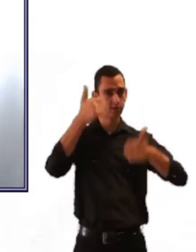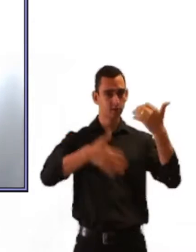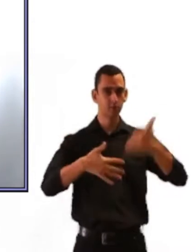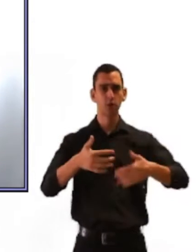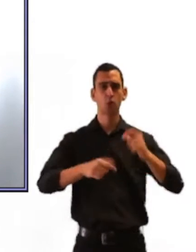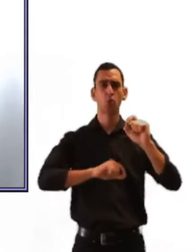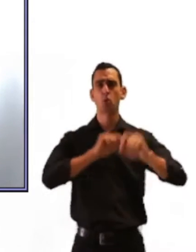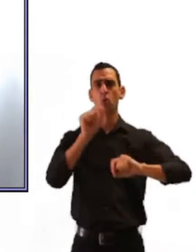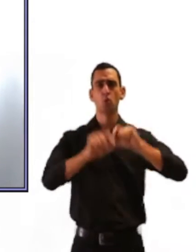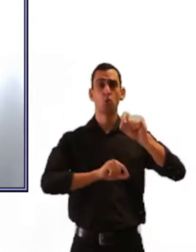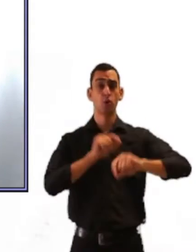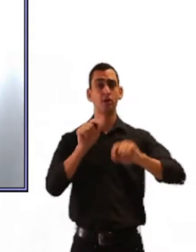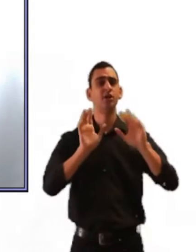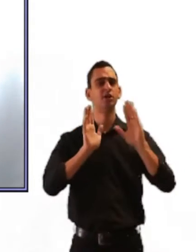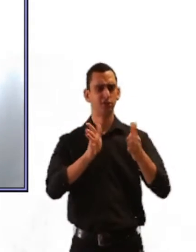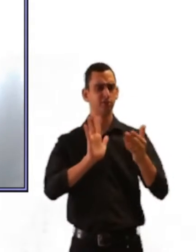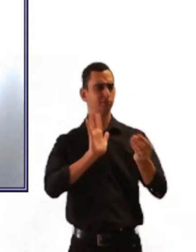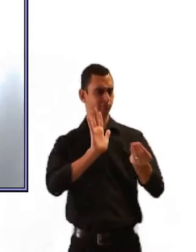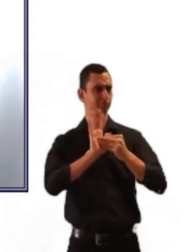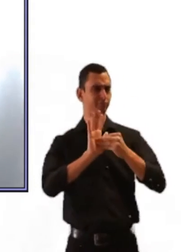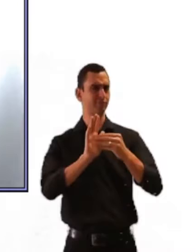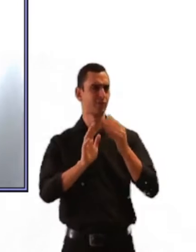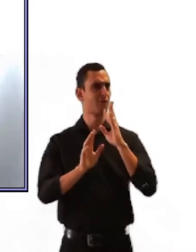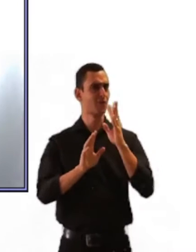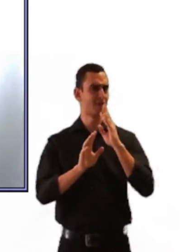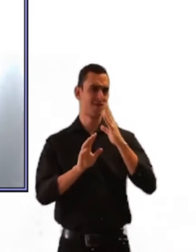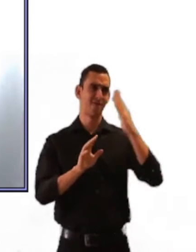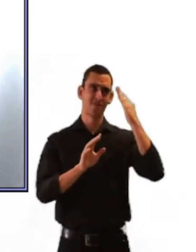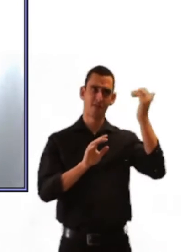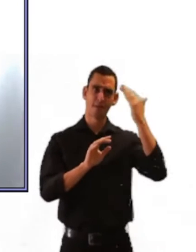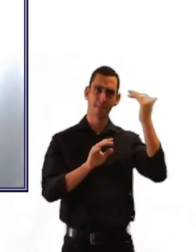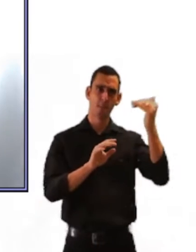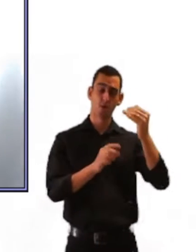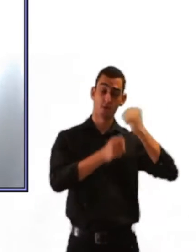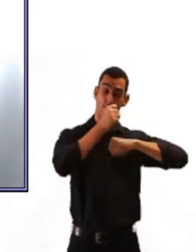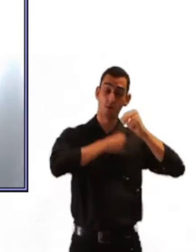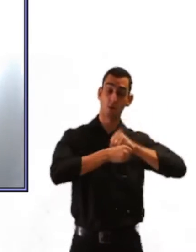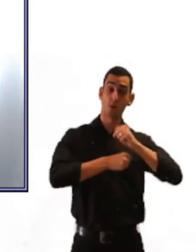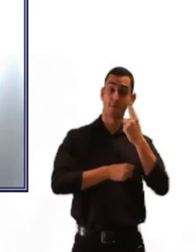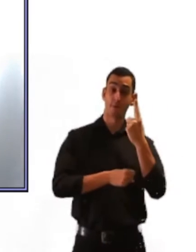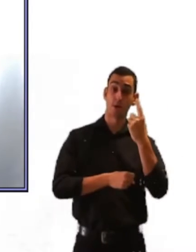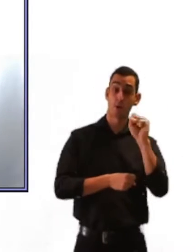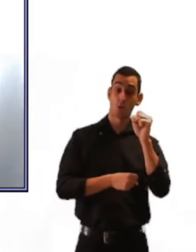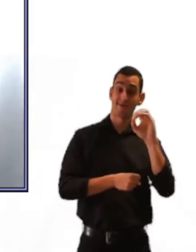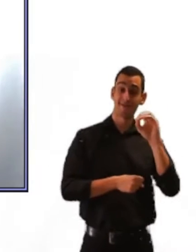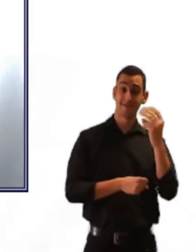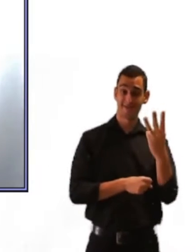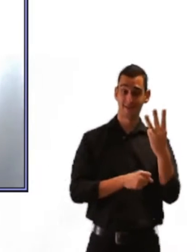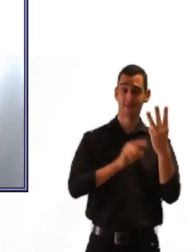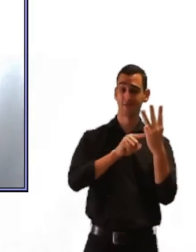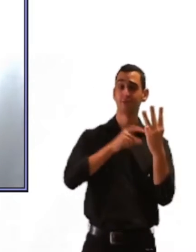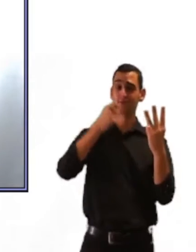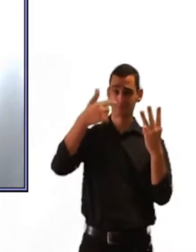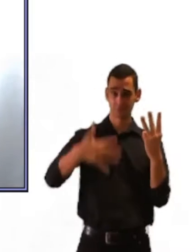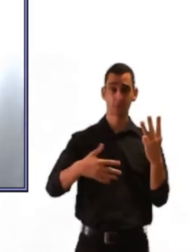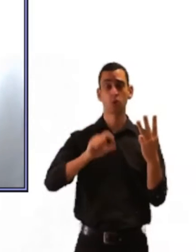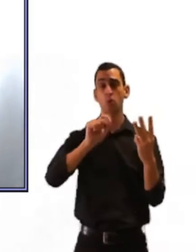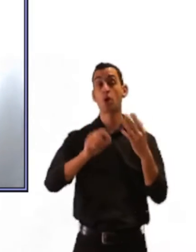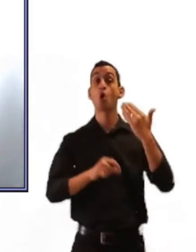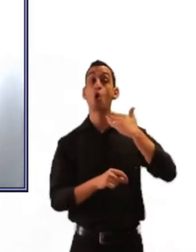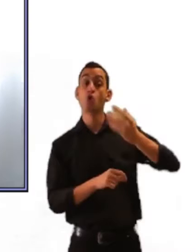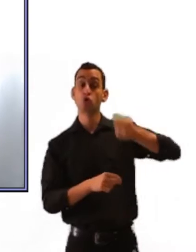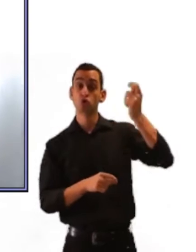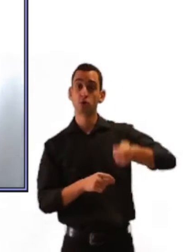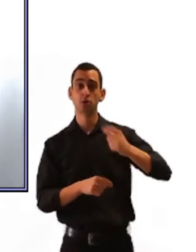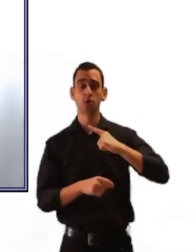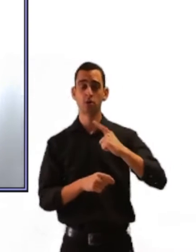Ele tem uma obra clássica de 1803 falando exatamente desse subjetivismo do juiz. Isso veio mais